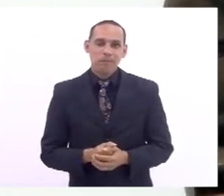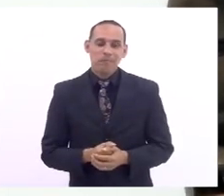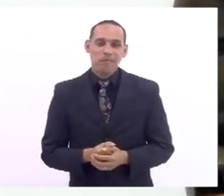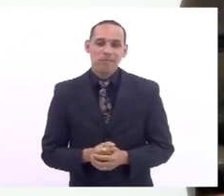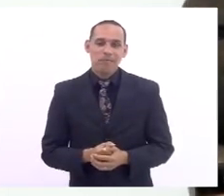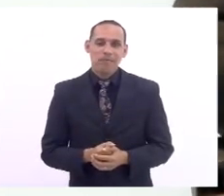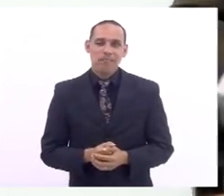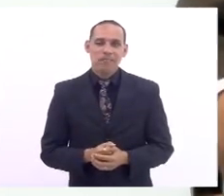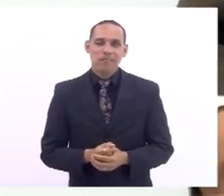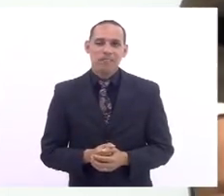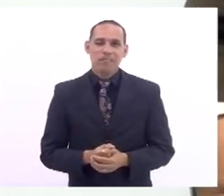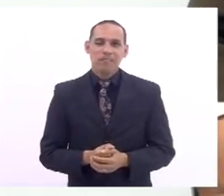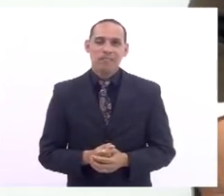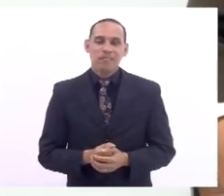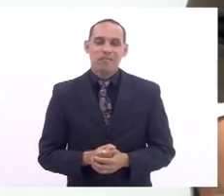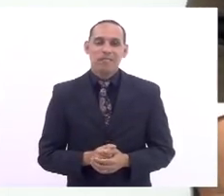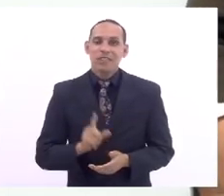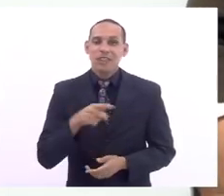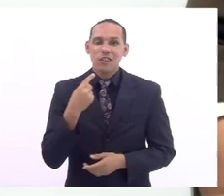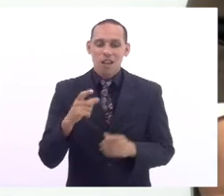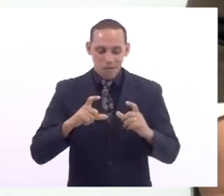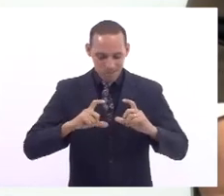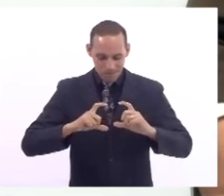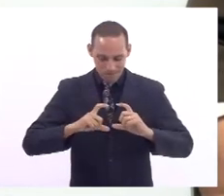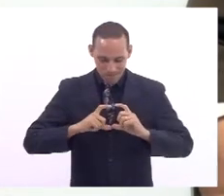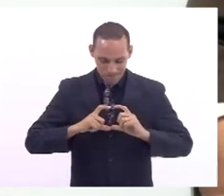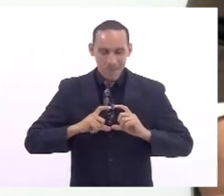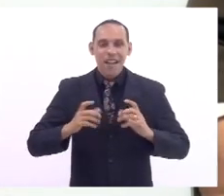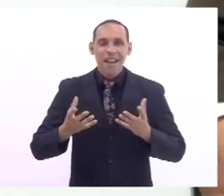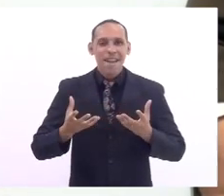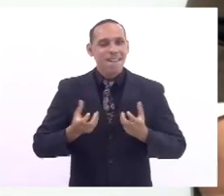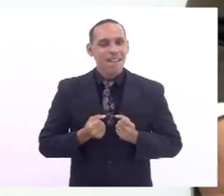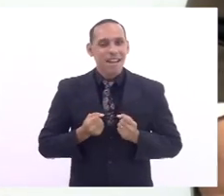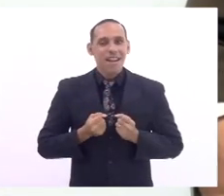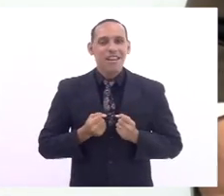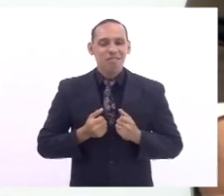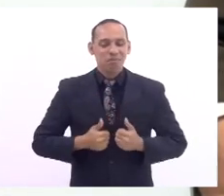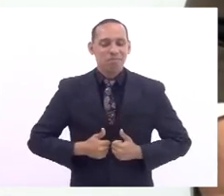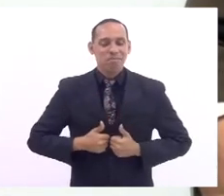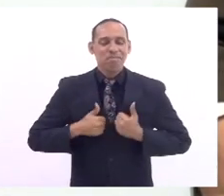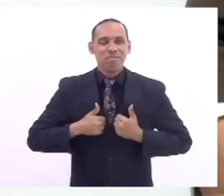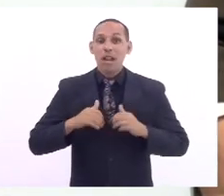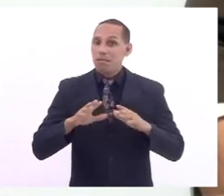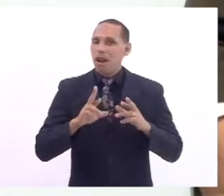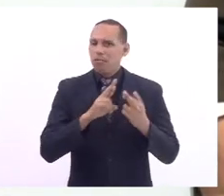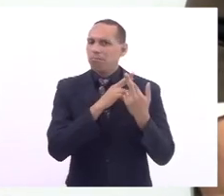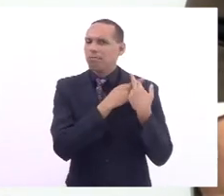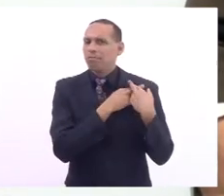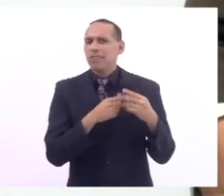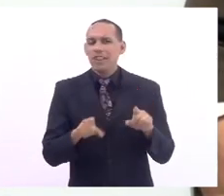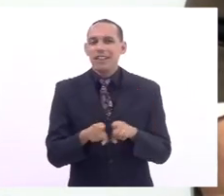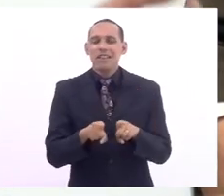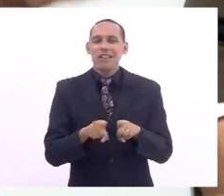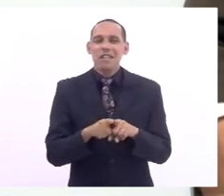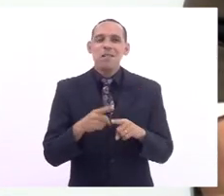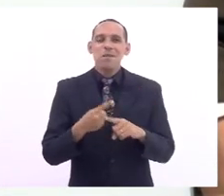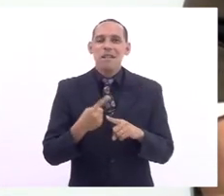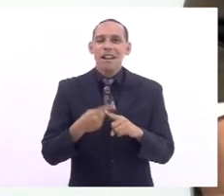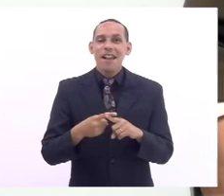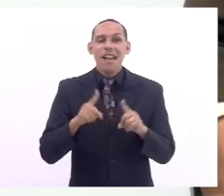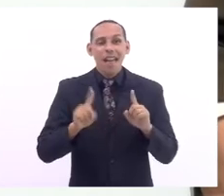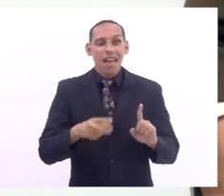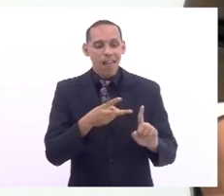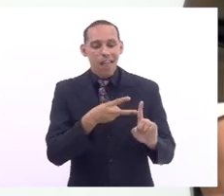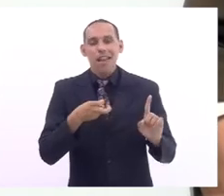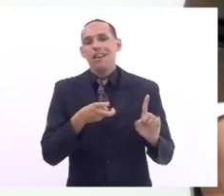essa essa comenda com muita orgulho mas também com muita responsabilidade É porque ela